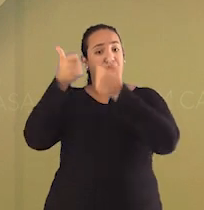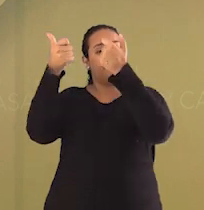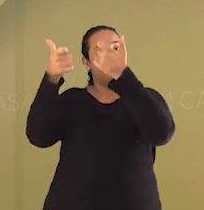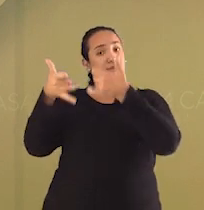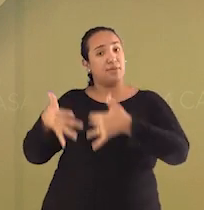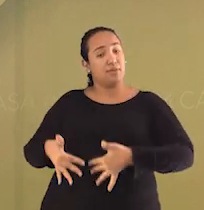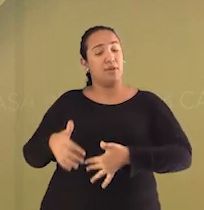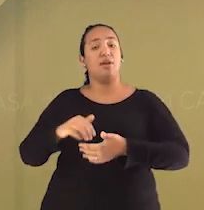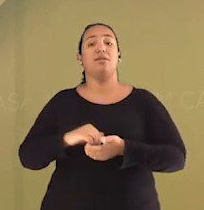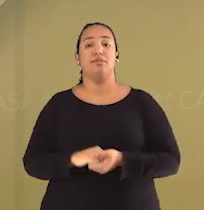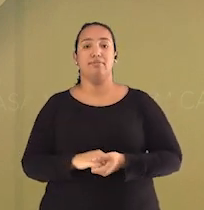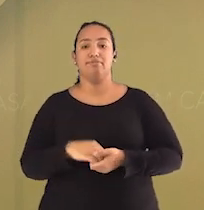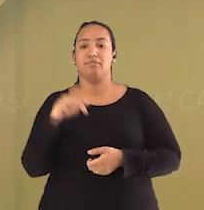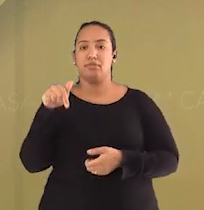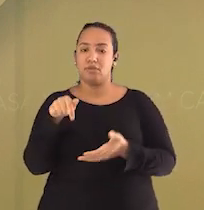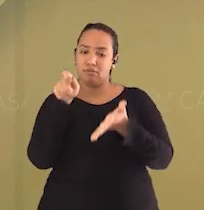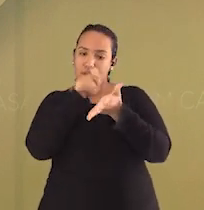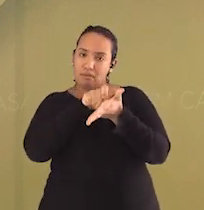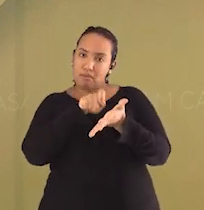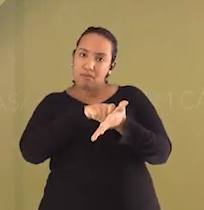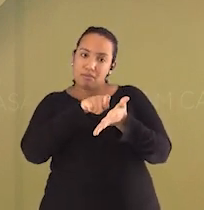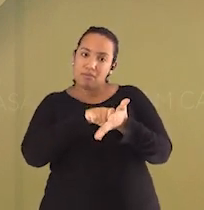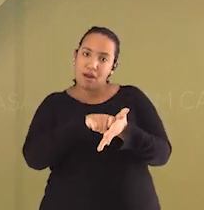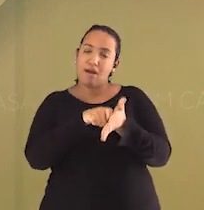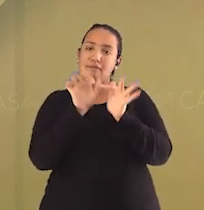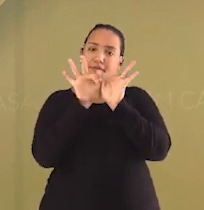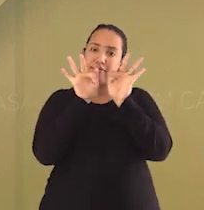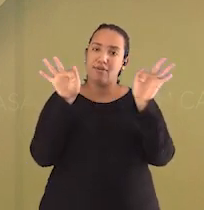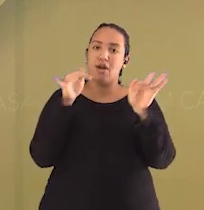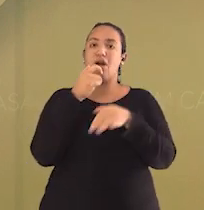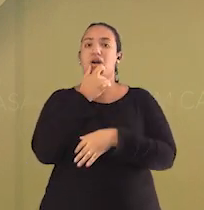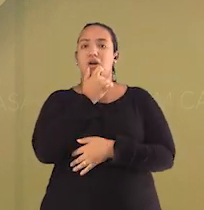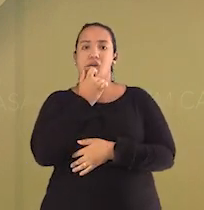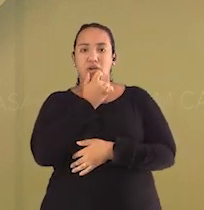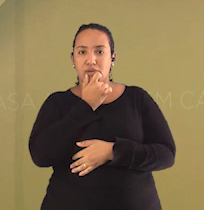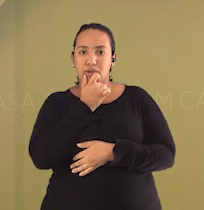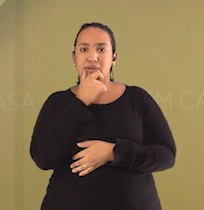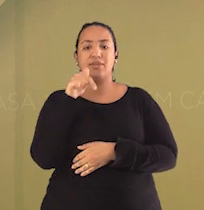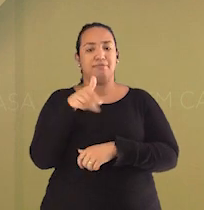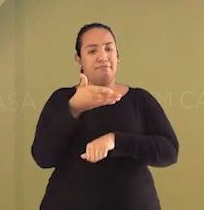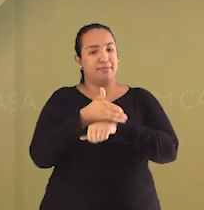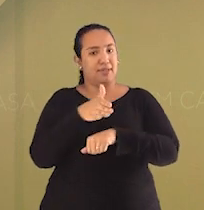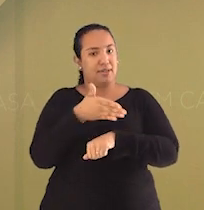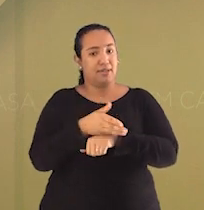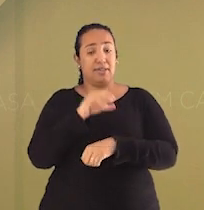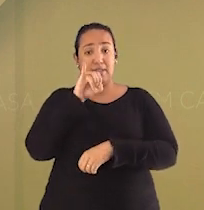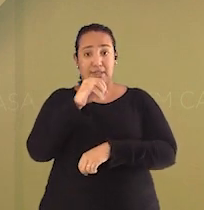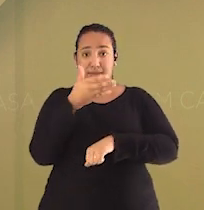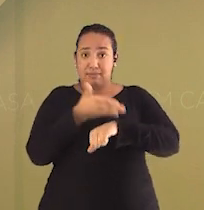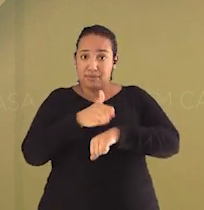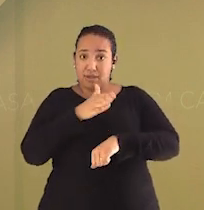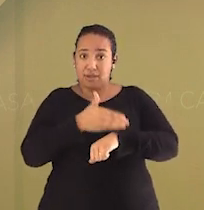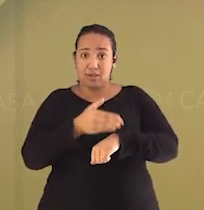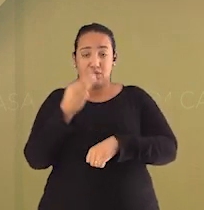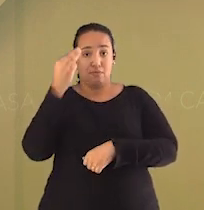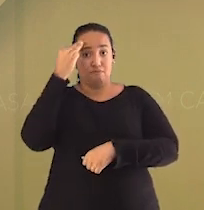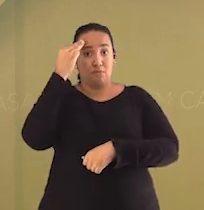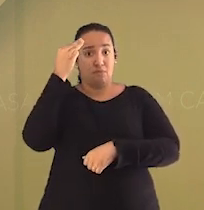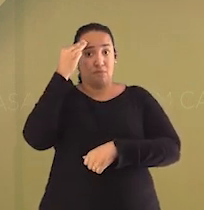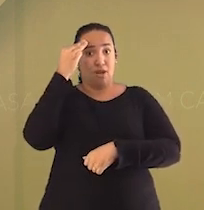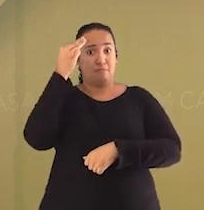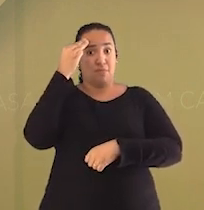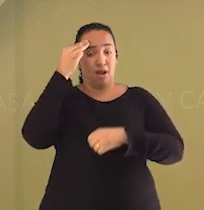essas descrições para que possam ler depois. Lembre-se, the more you practice, the better you get. Quanto mais